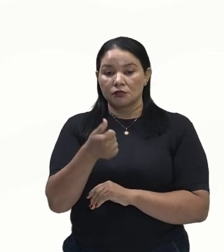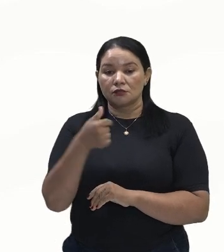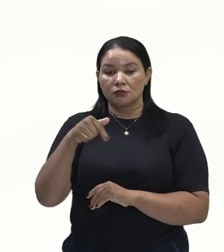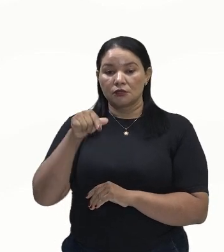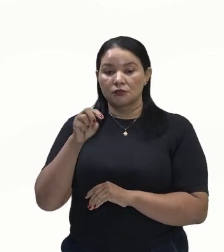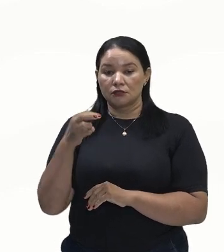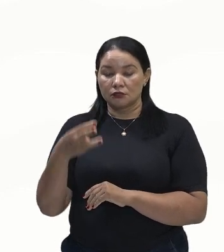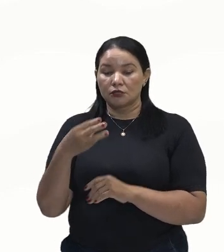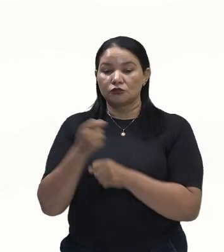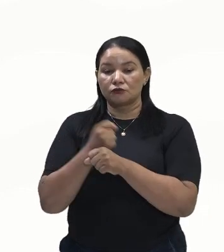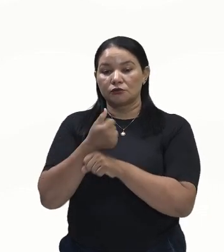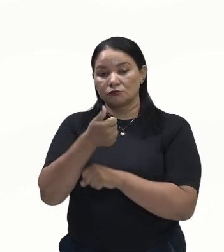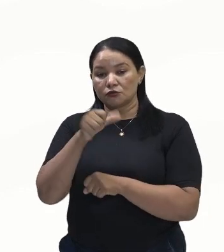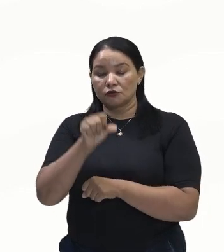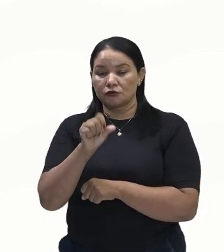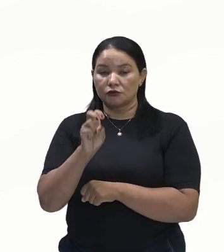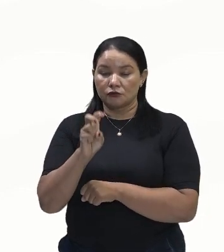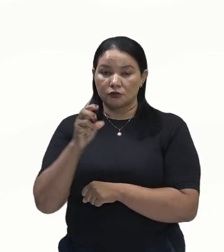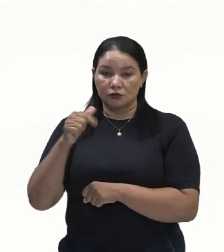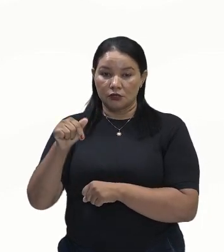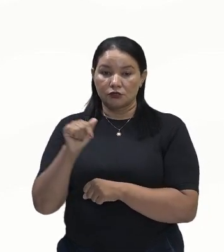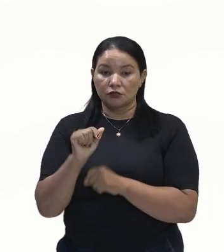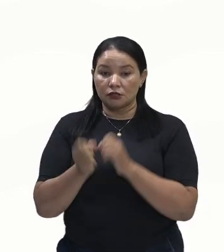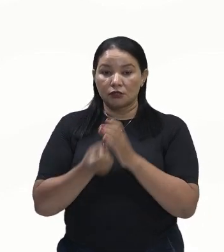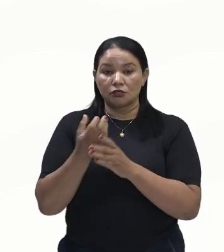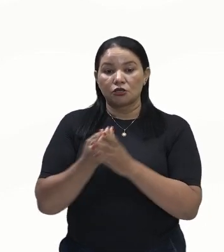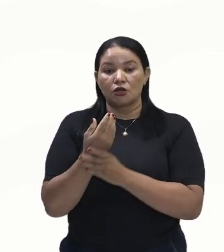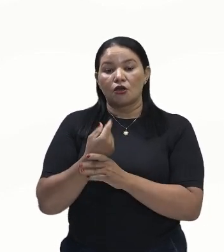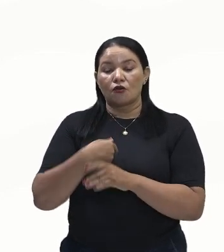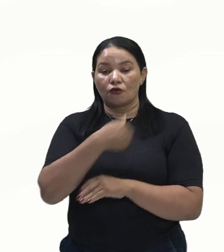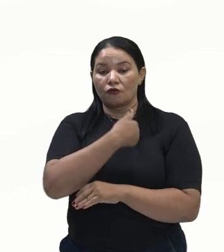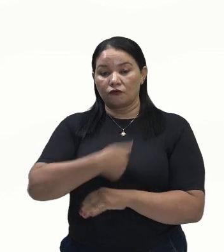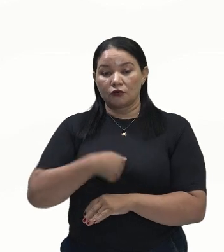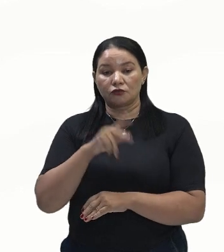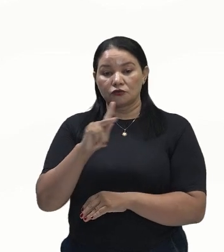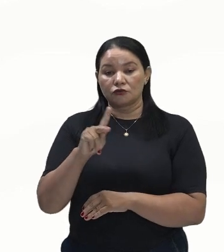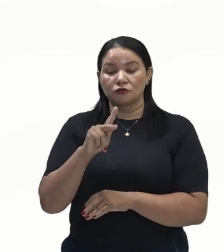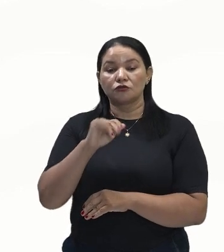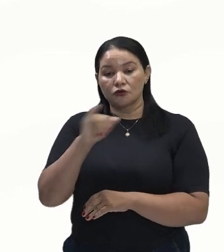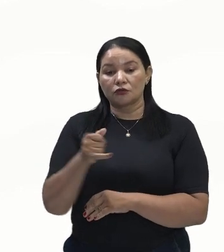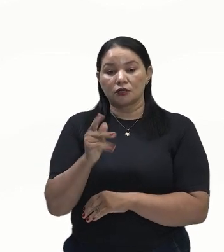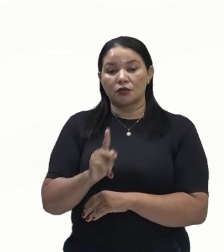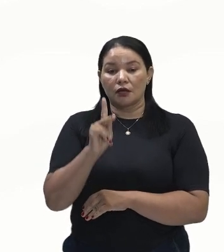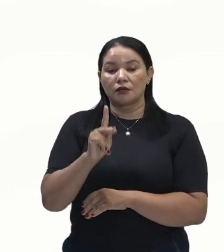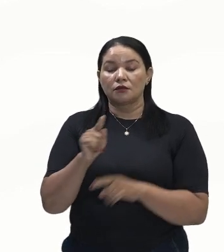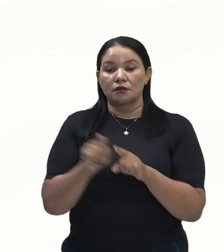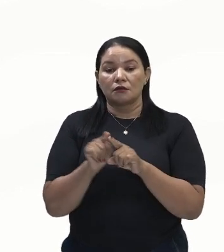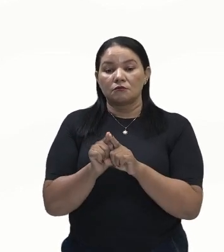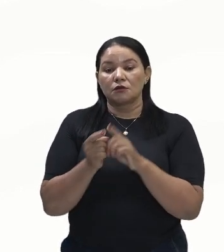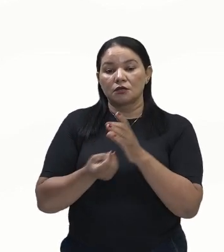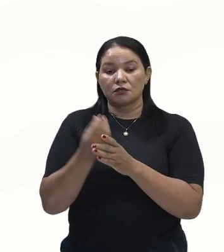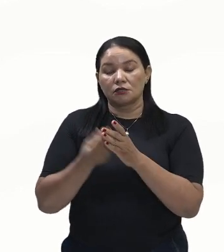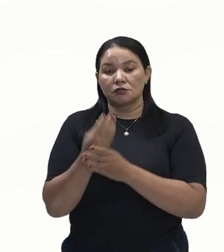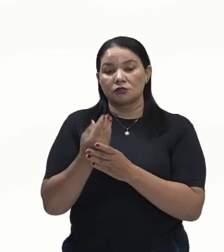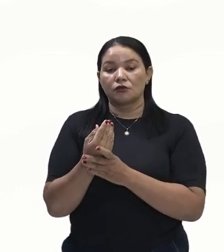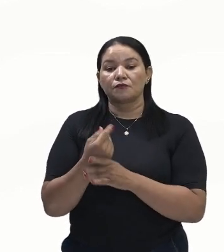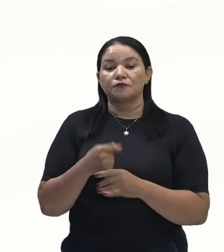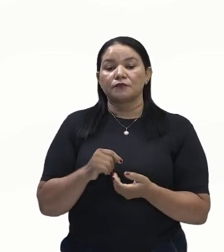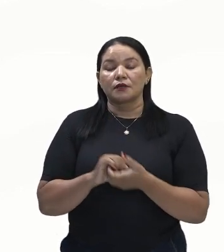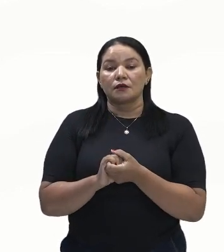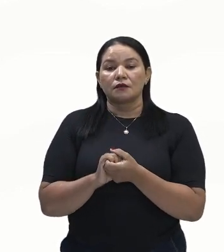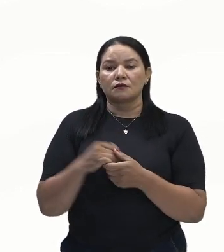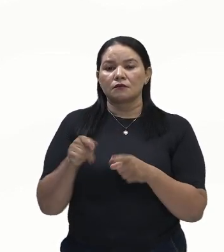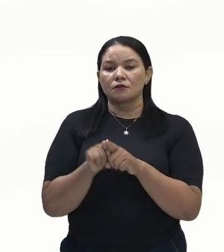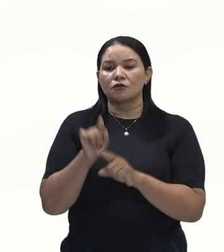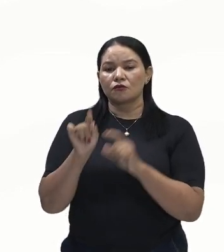1957, instituída durante o governo de JK, previa a criação da Zona Franca de Manaus, Como